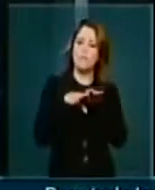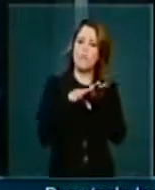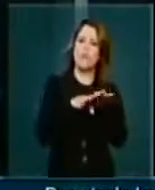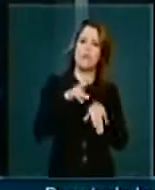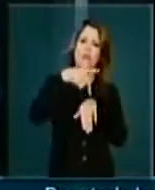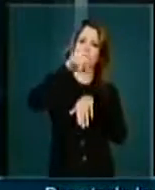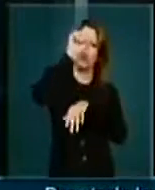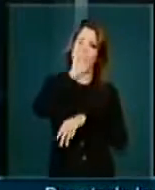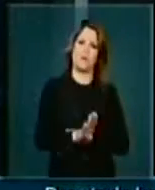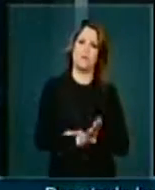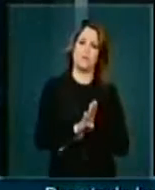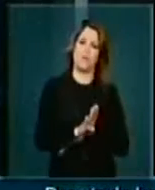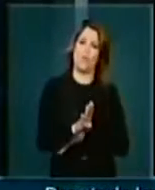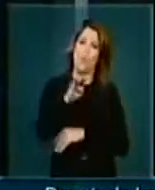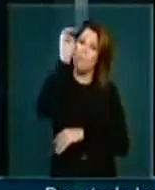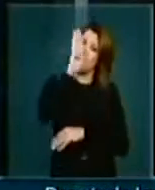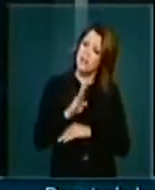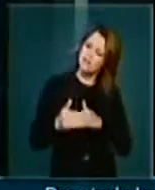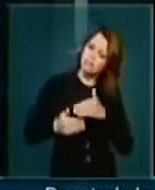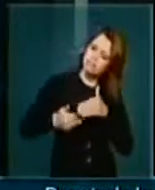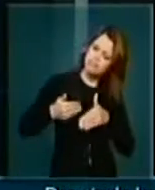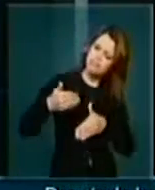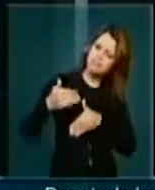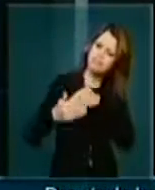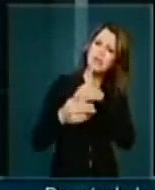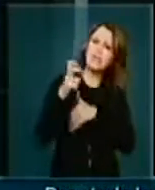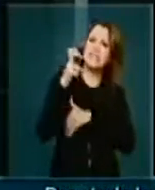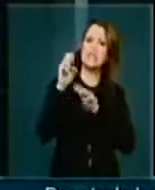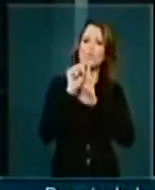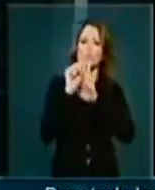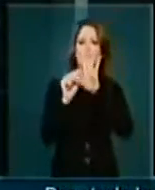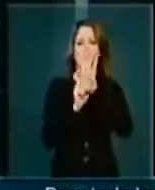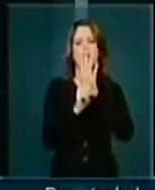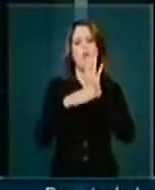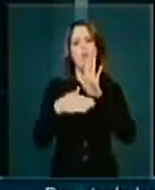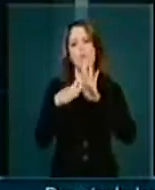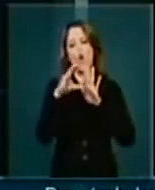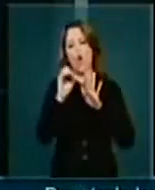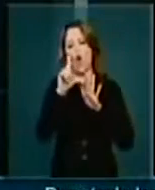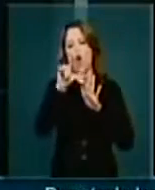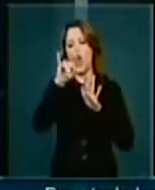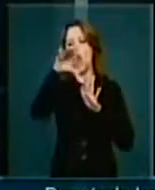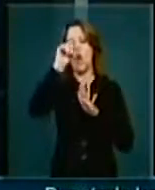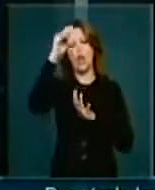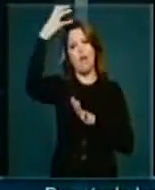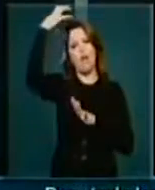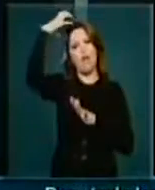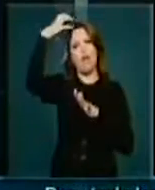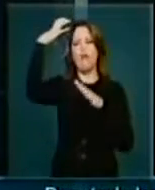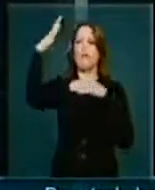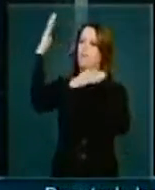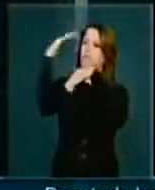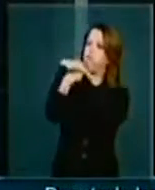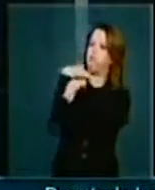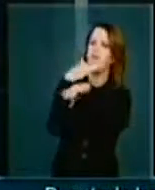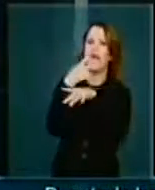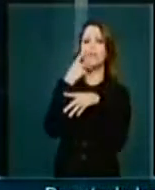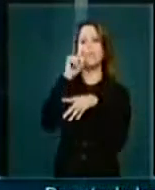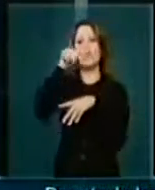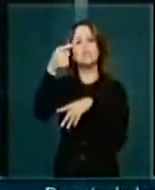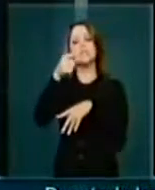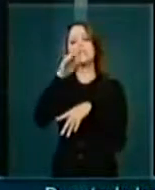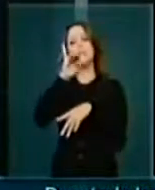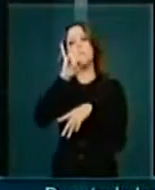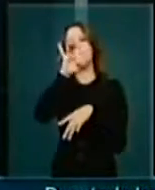país. O Brasil, ao longo desses 5 séculos, passou de colônia a império e de império a